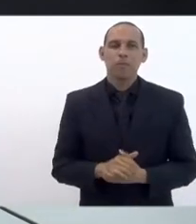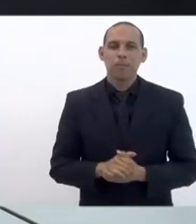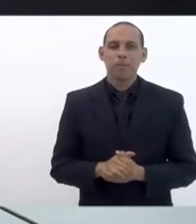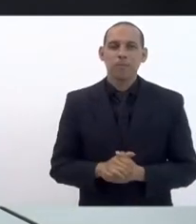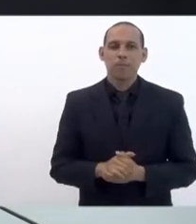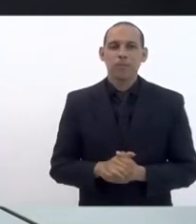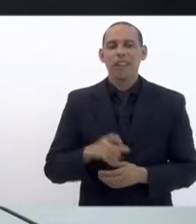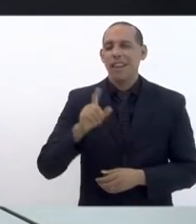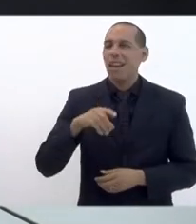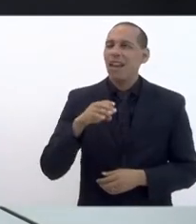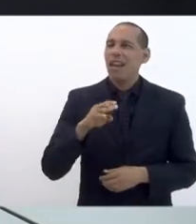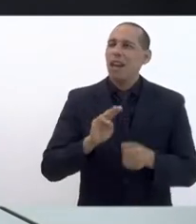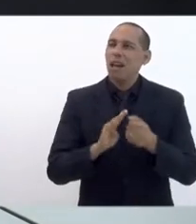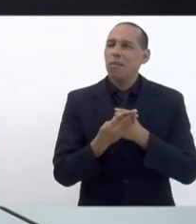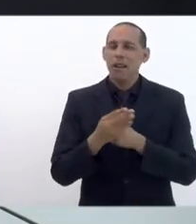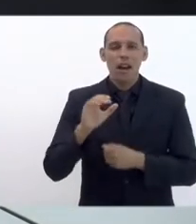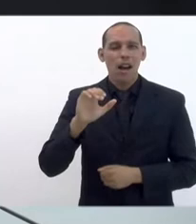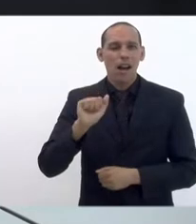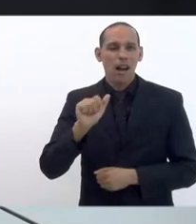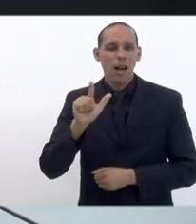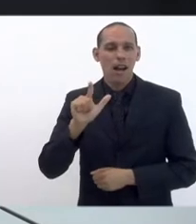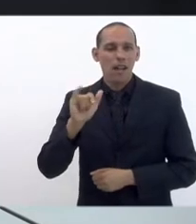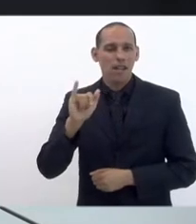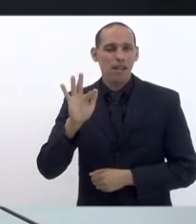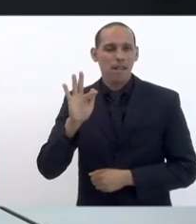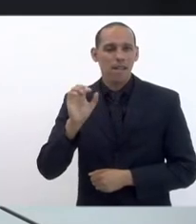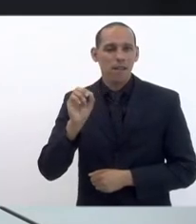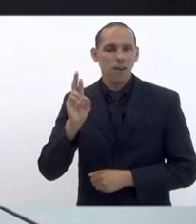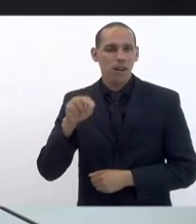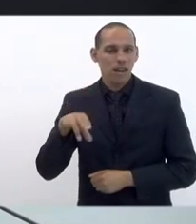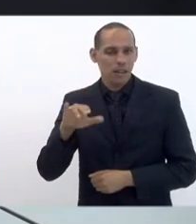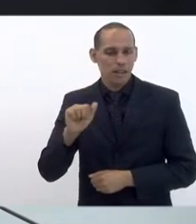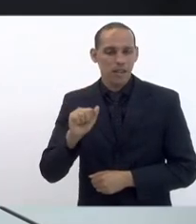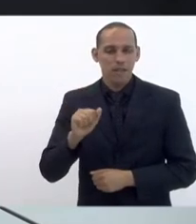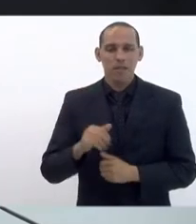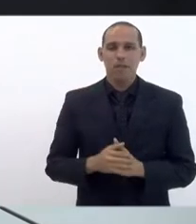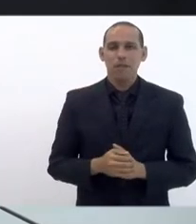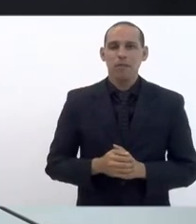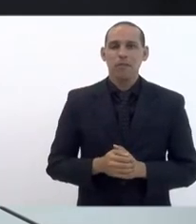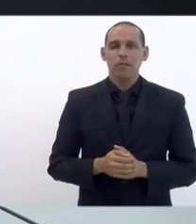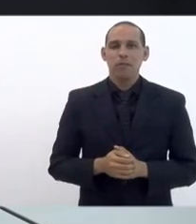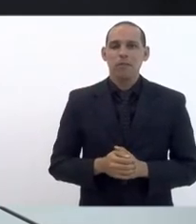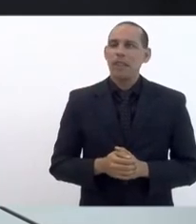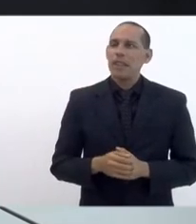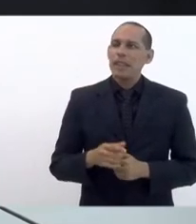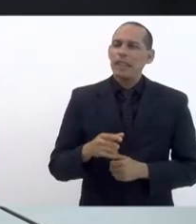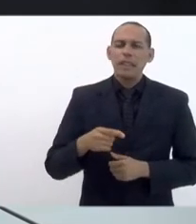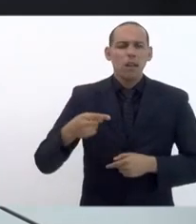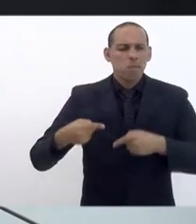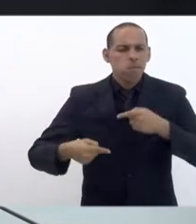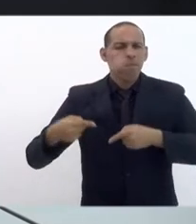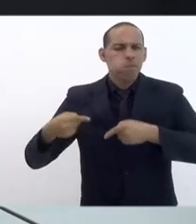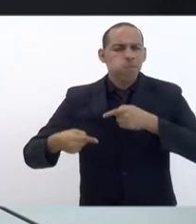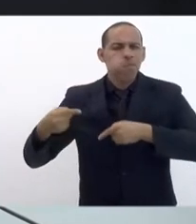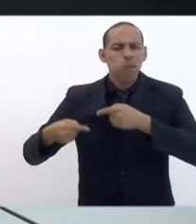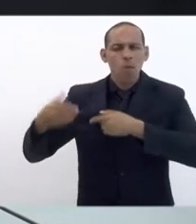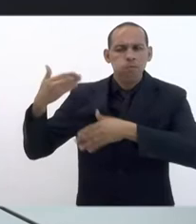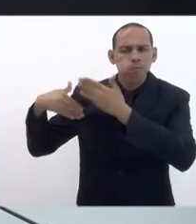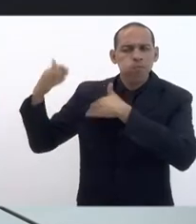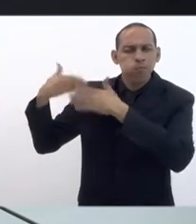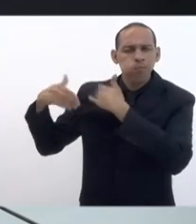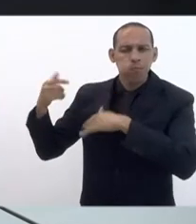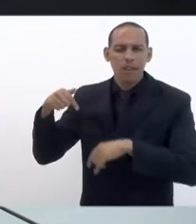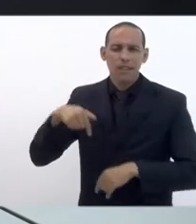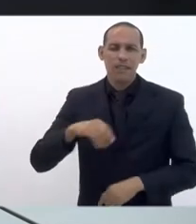Bairro Califórnia. E isso teve uma intensa discussão aqui, passou na CCJ. Eu não consigo